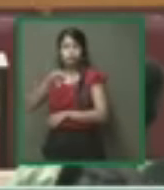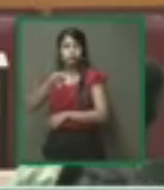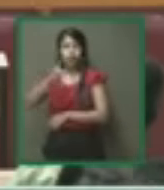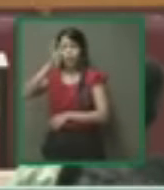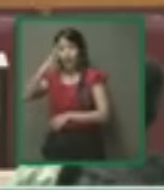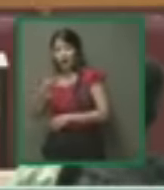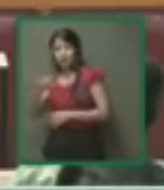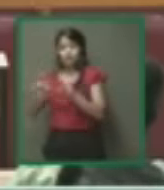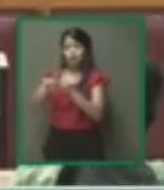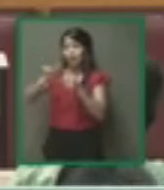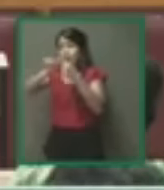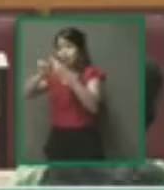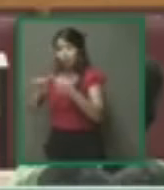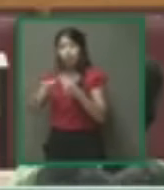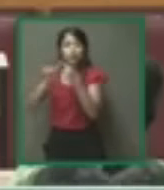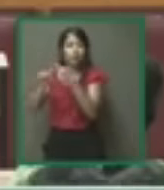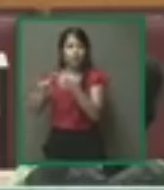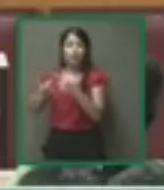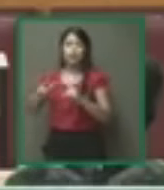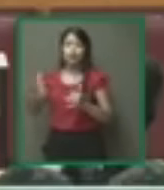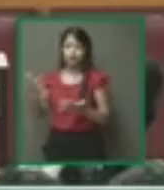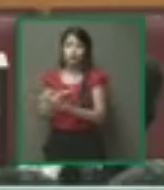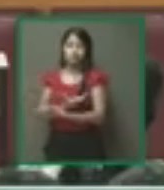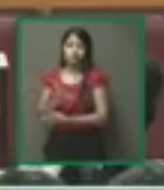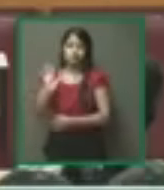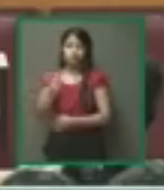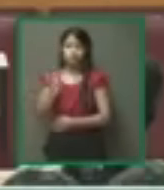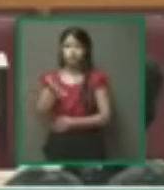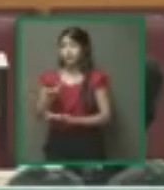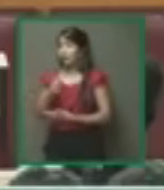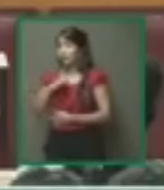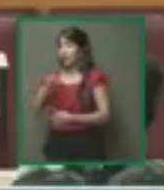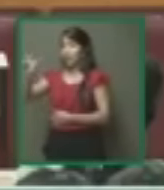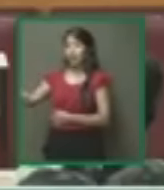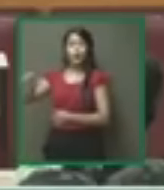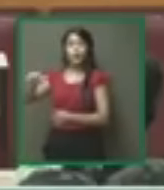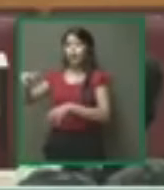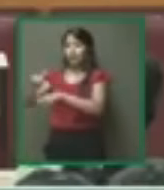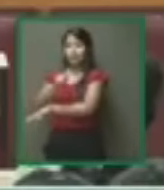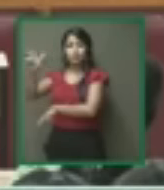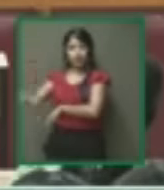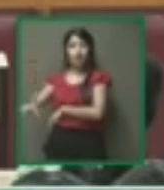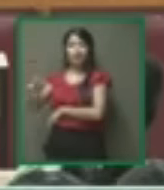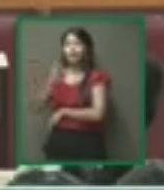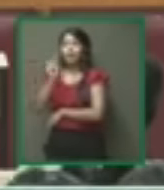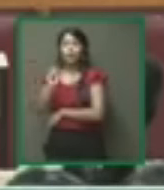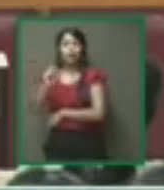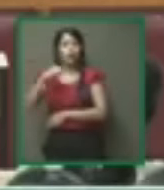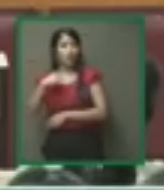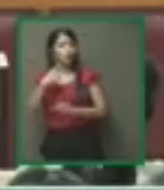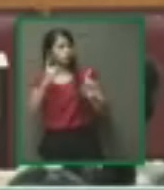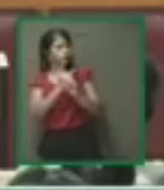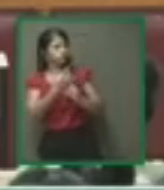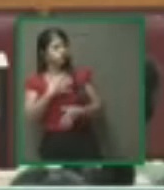das ameaças recentes que eu sofri do irmão da vítima, né, que disse que ia encontrar